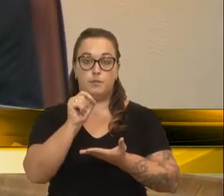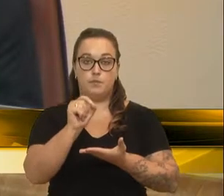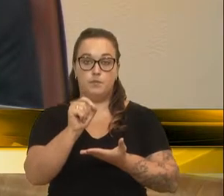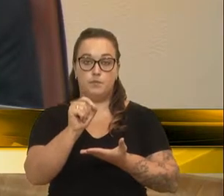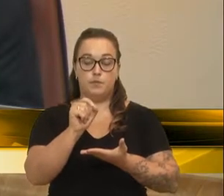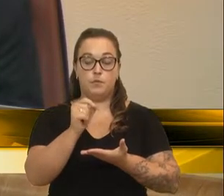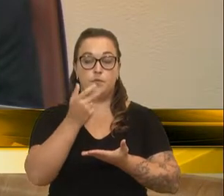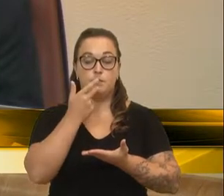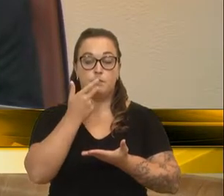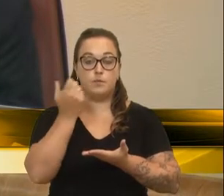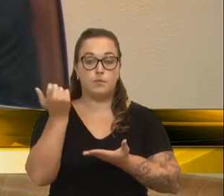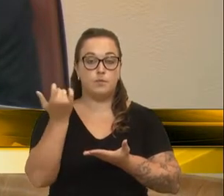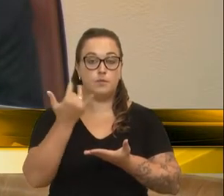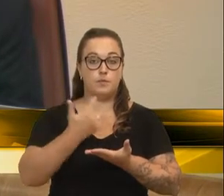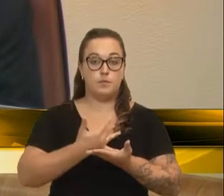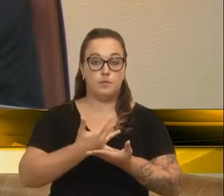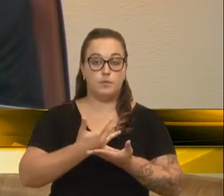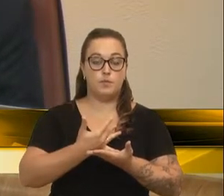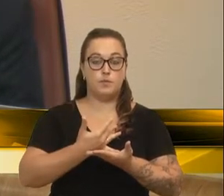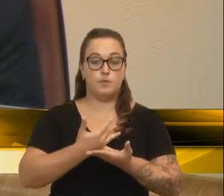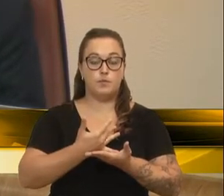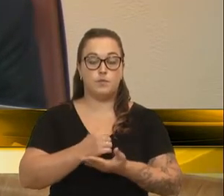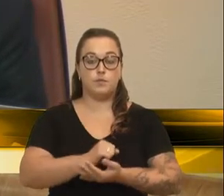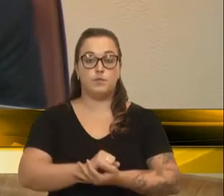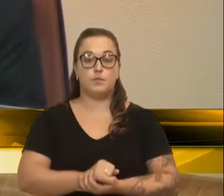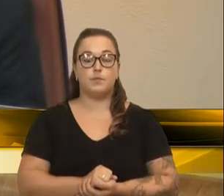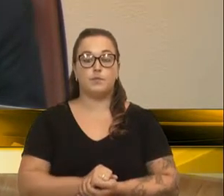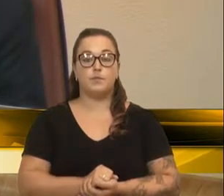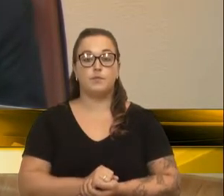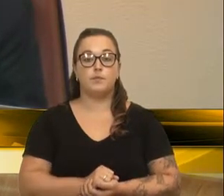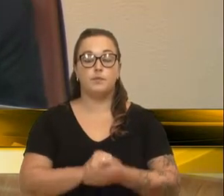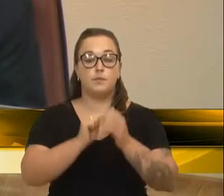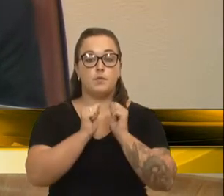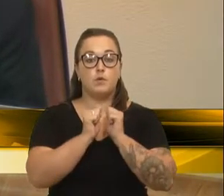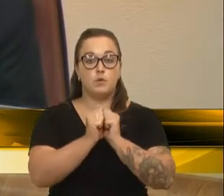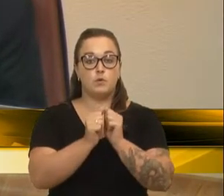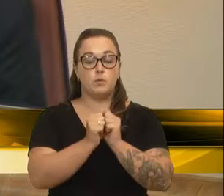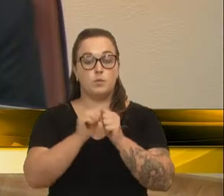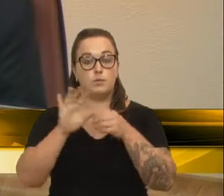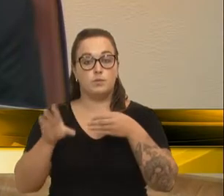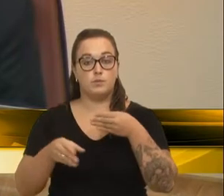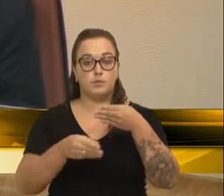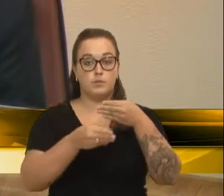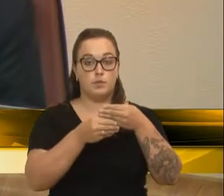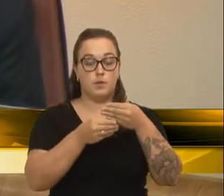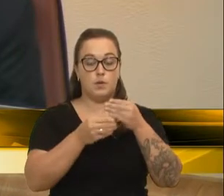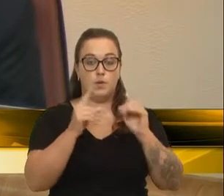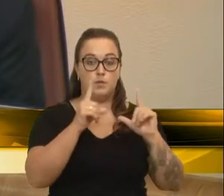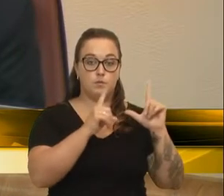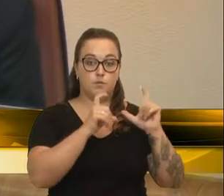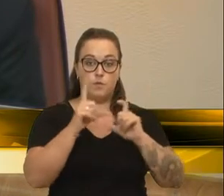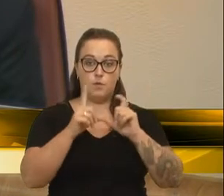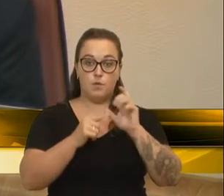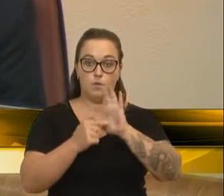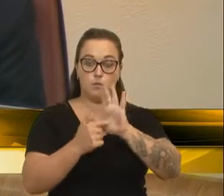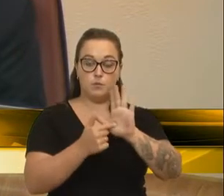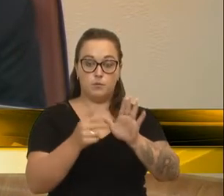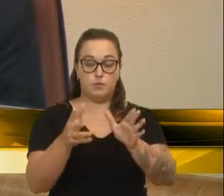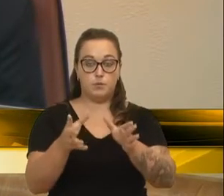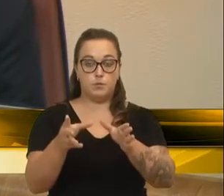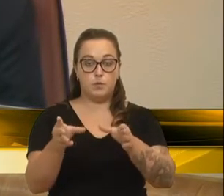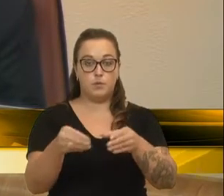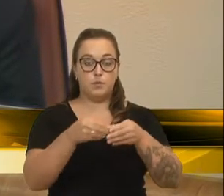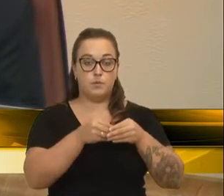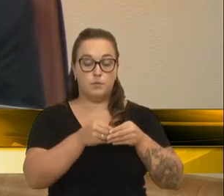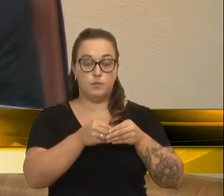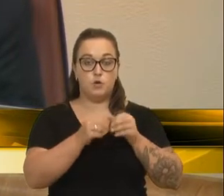Excelência dizer e requerer o seguinte, 2 pontos. Junta aos autos as imagens obtidas in loco e por meio do